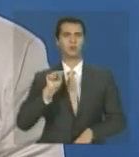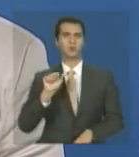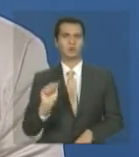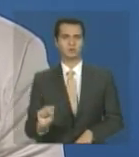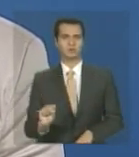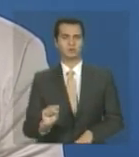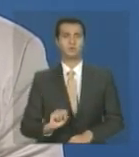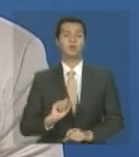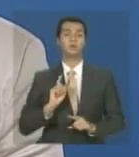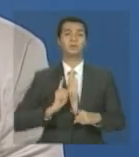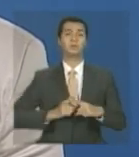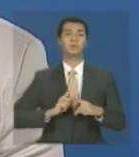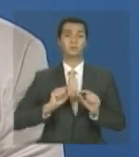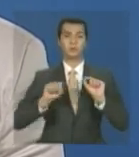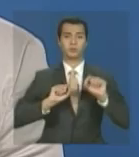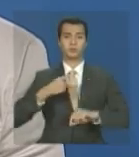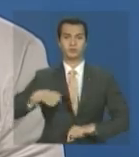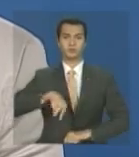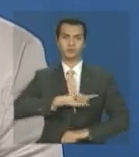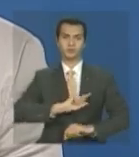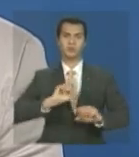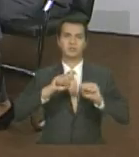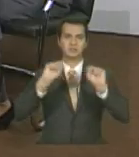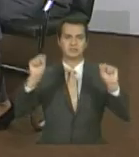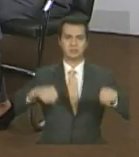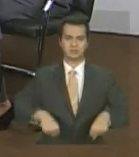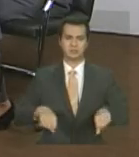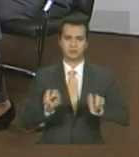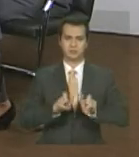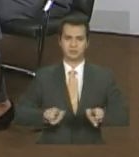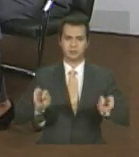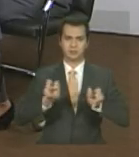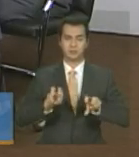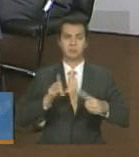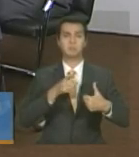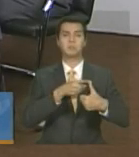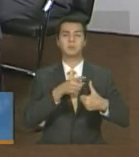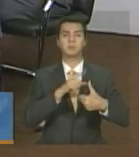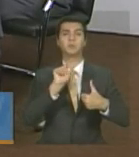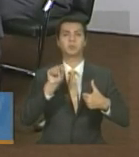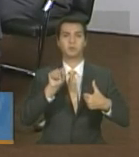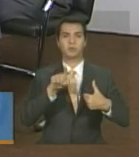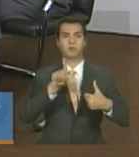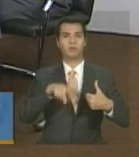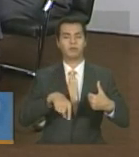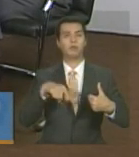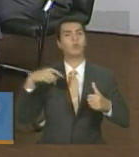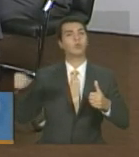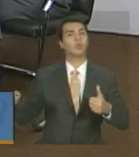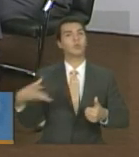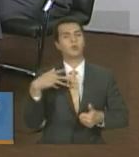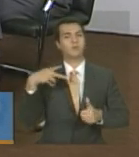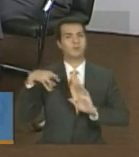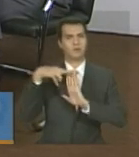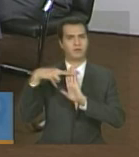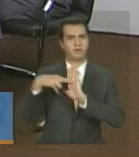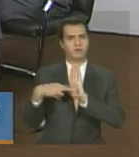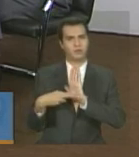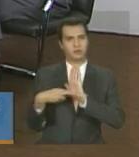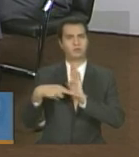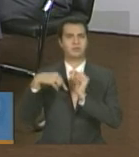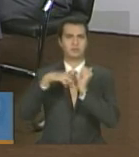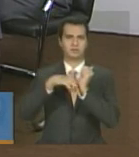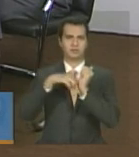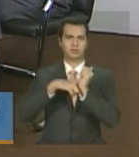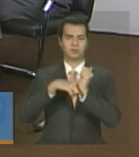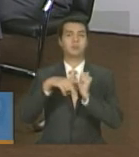principalmente para a consolidação dos nossos sistemas de informação. O primeiro deles é a nova política de senhas do MDS, de um sistema